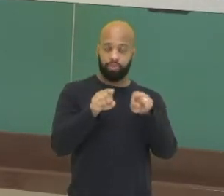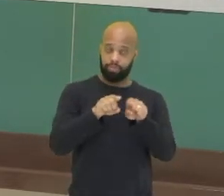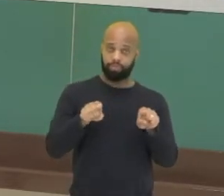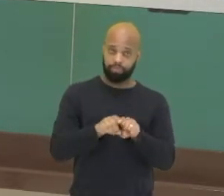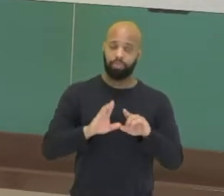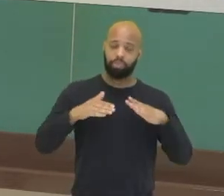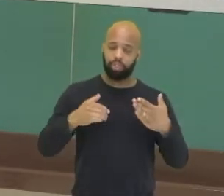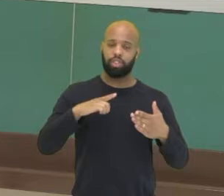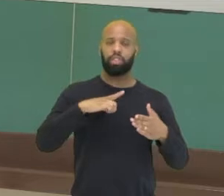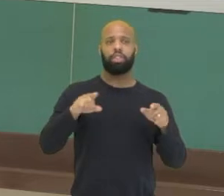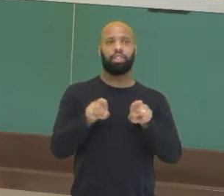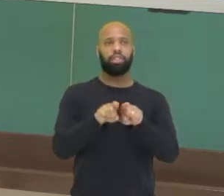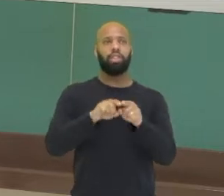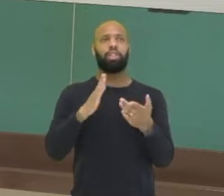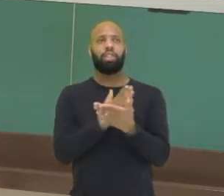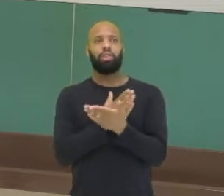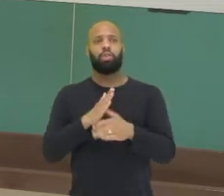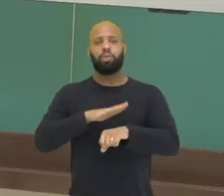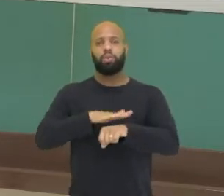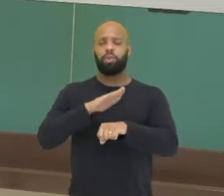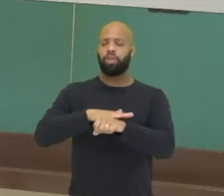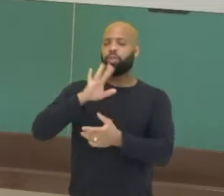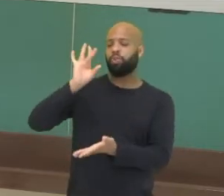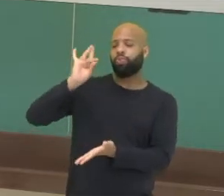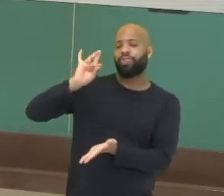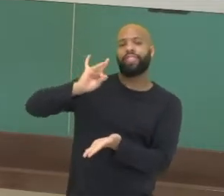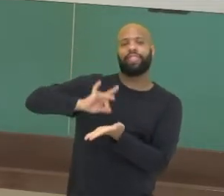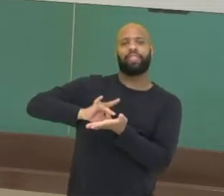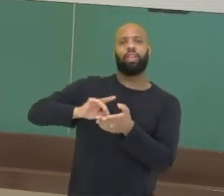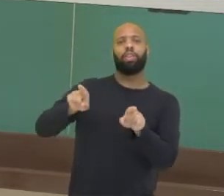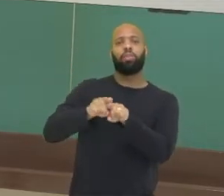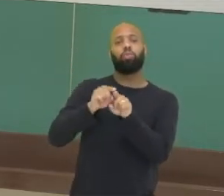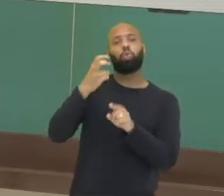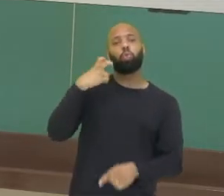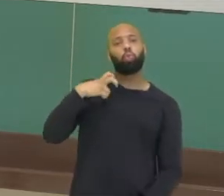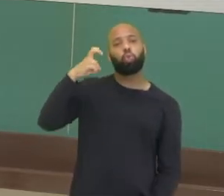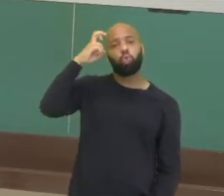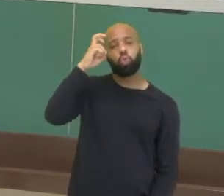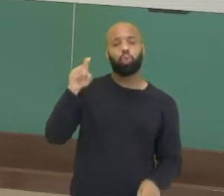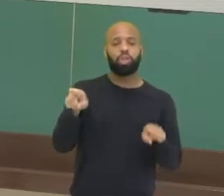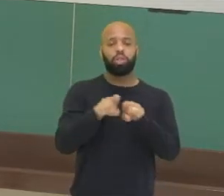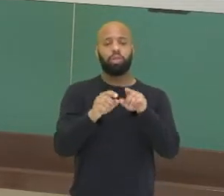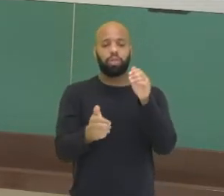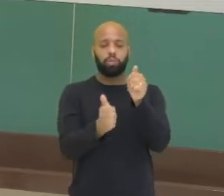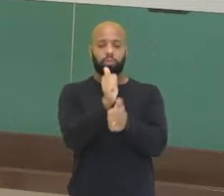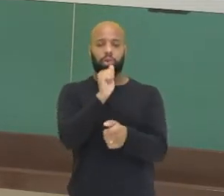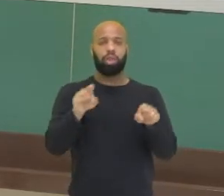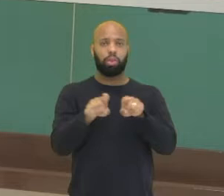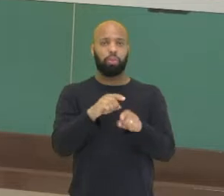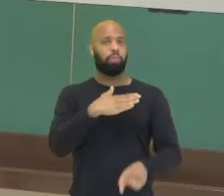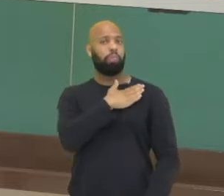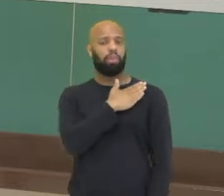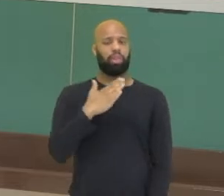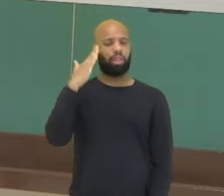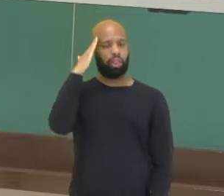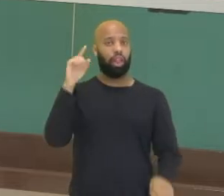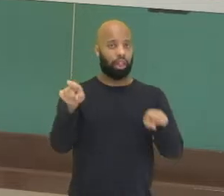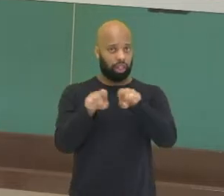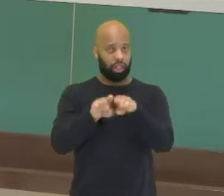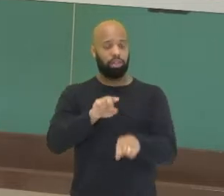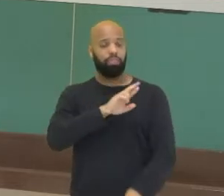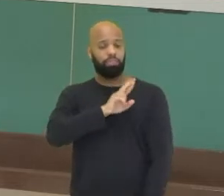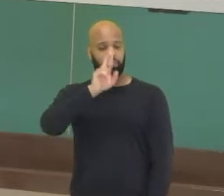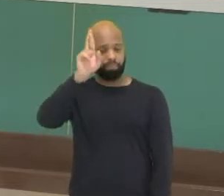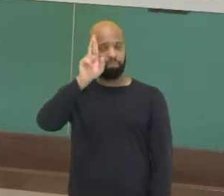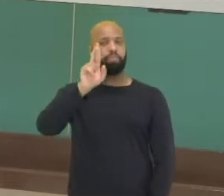em cerimônias oficiais, em cerimônias culturais, esportivas, militares, religiosas,